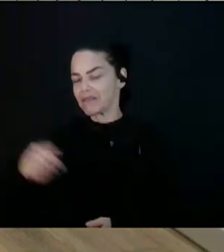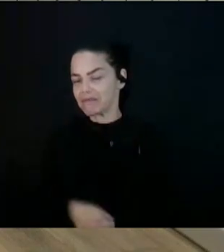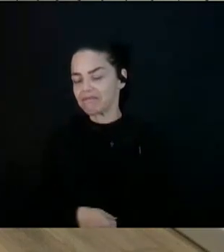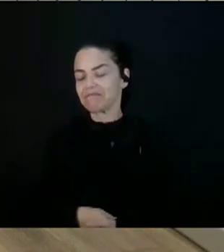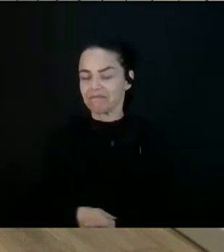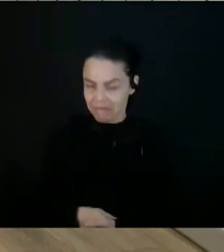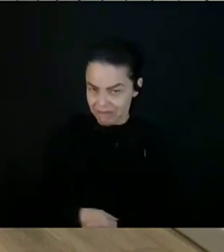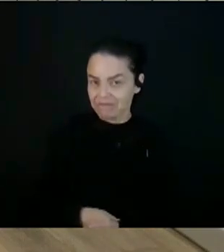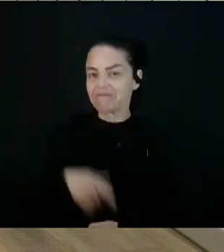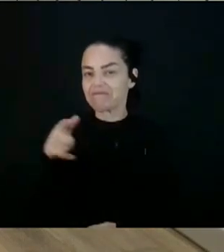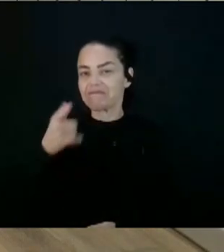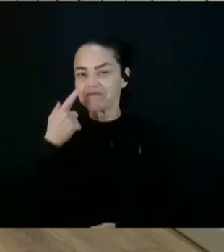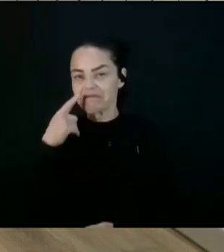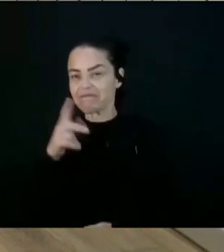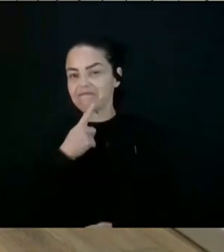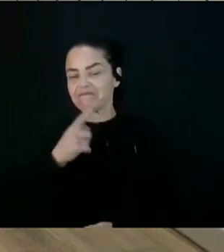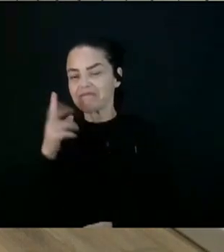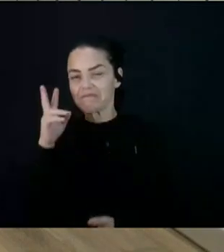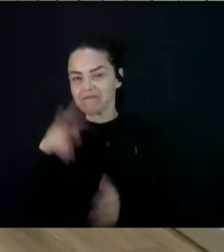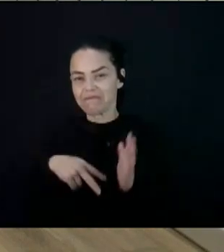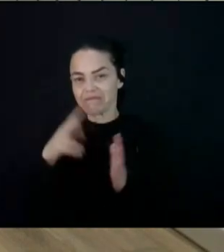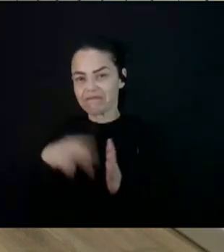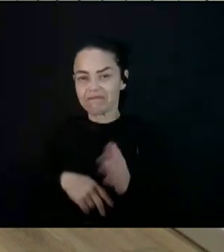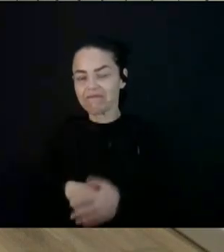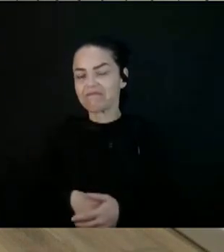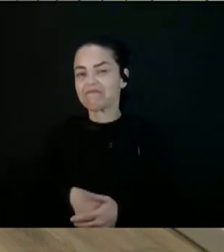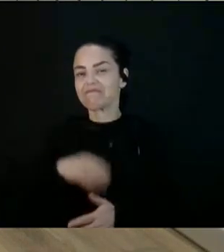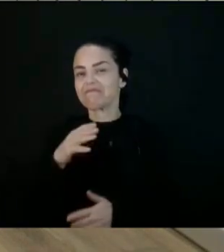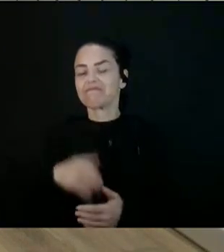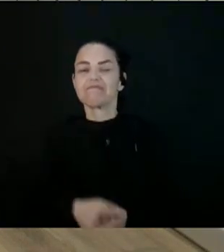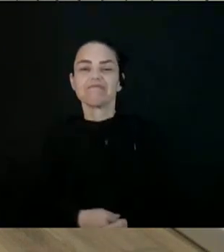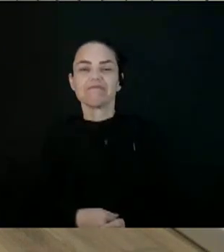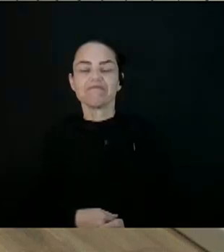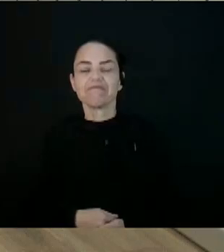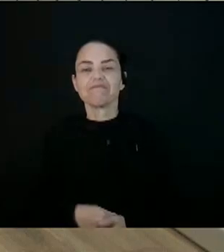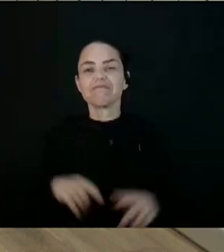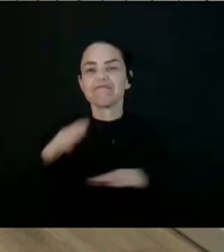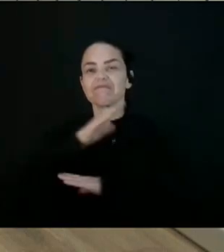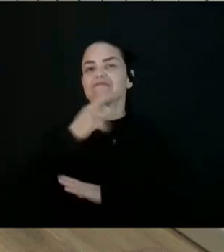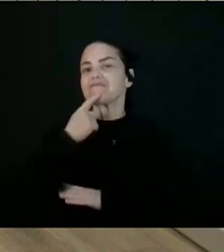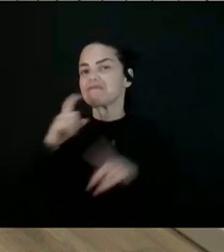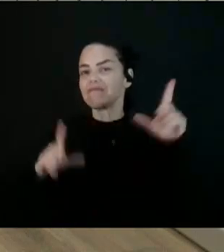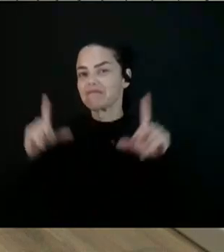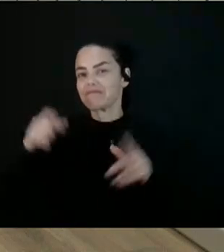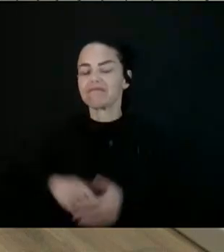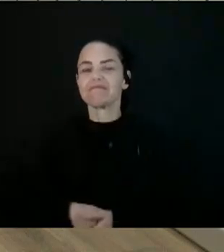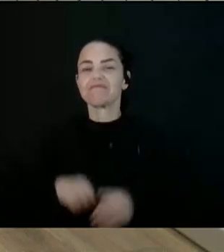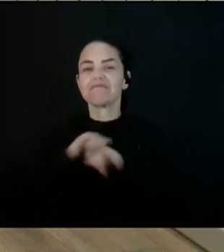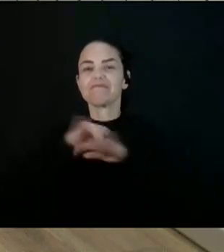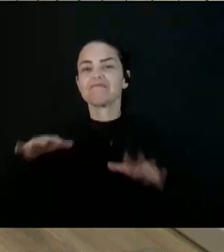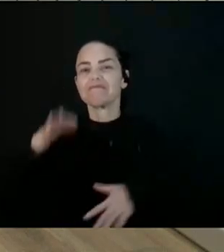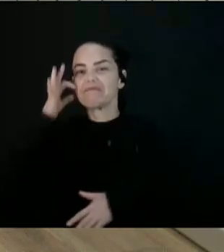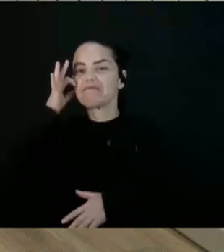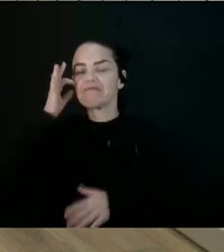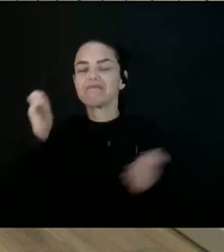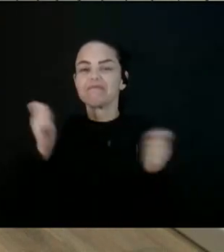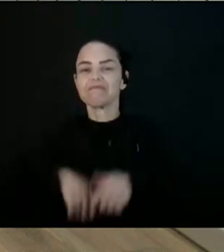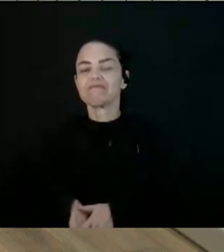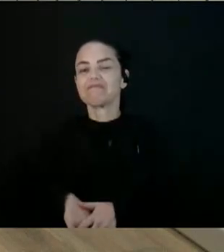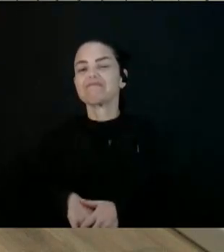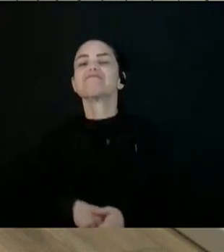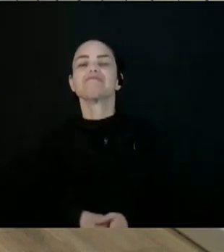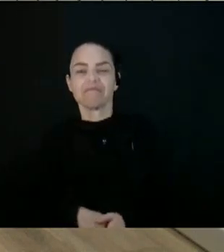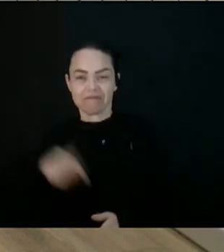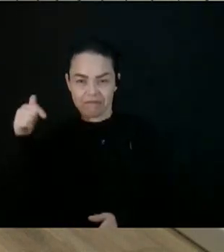campinas.sp.leg.br, você consegue lê-los na íntegra. A TV Câmara Campinas, claro, transmite ao vivo, você pode assistir aqui do